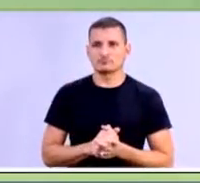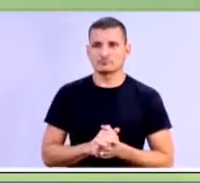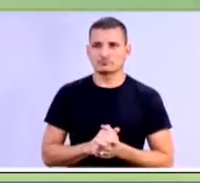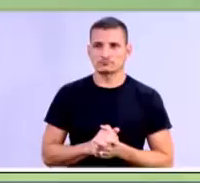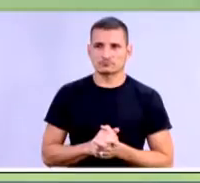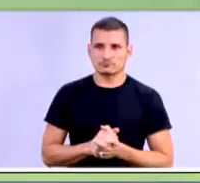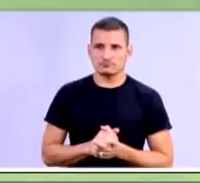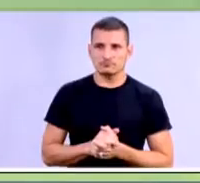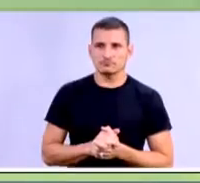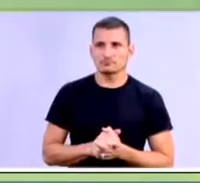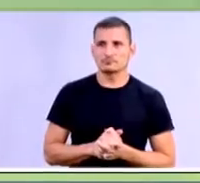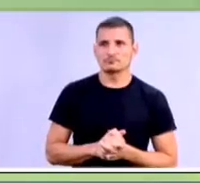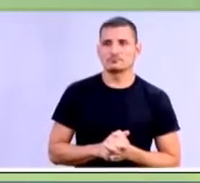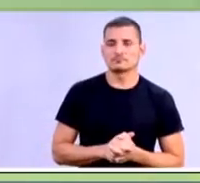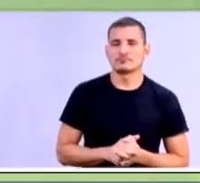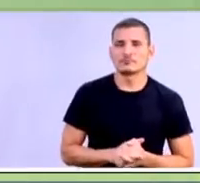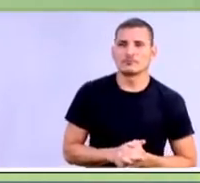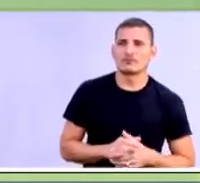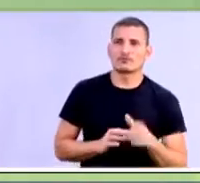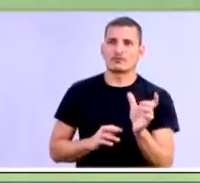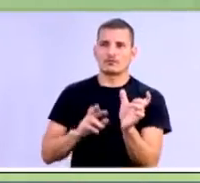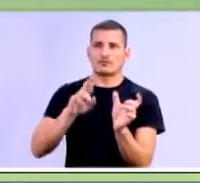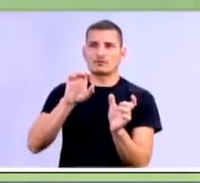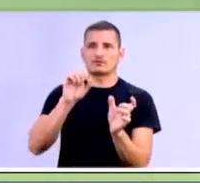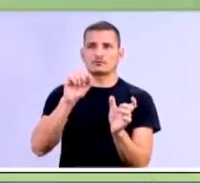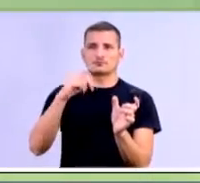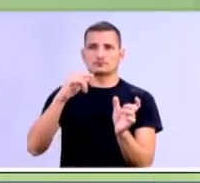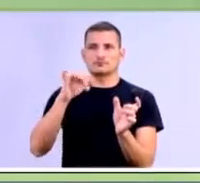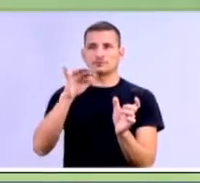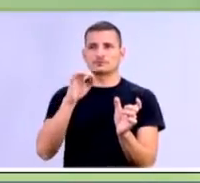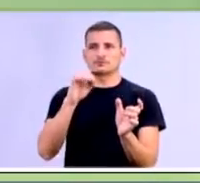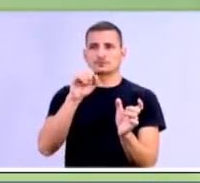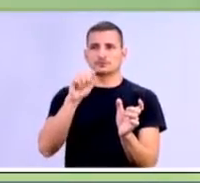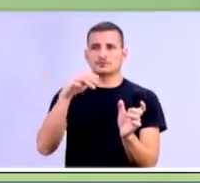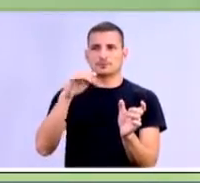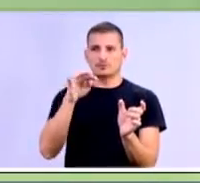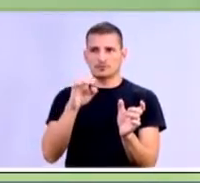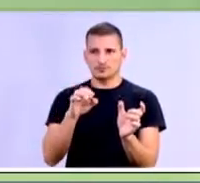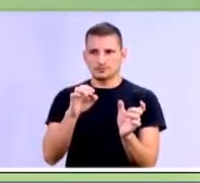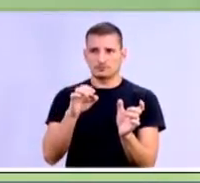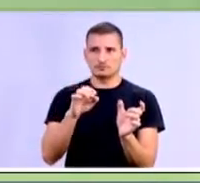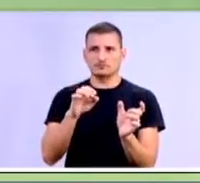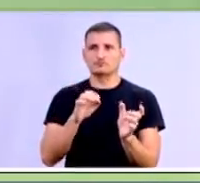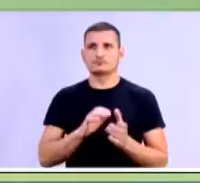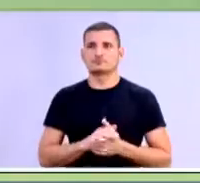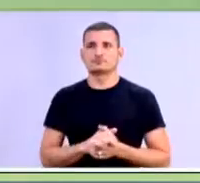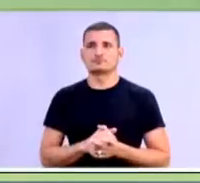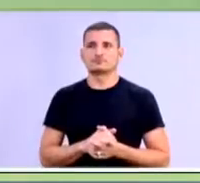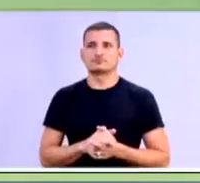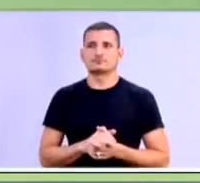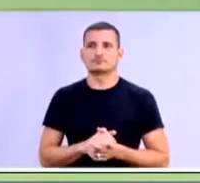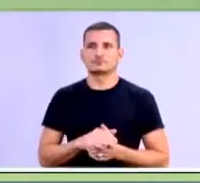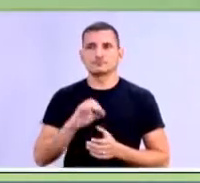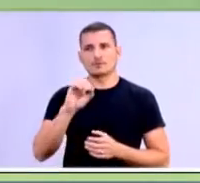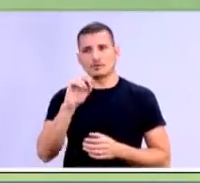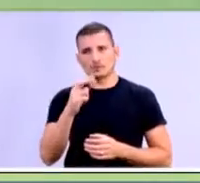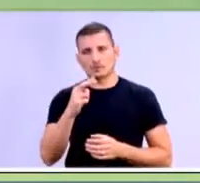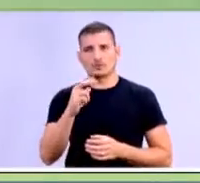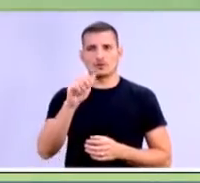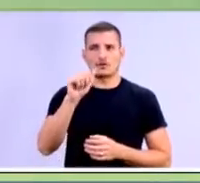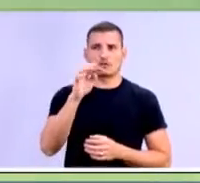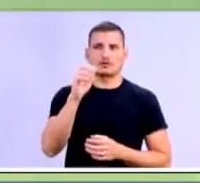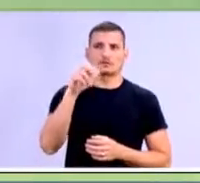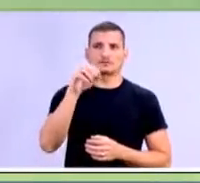o fecho, que pode ser respeitosamente ou respeitosamente ou atenciosamente,